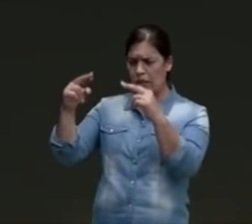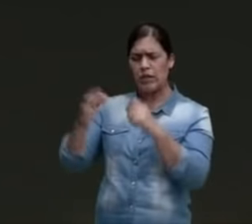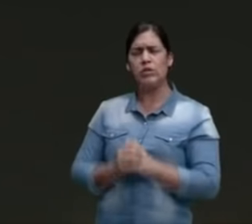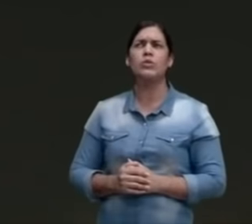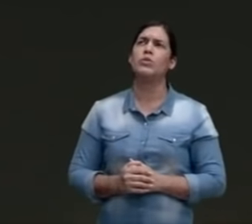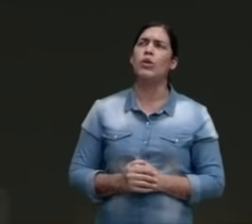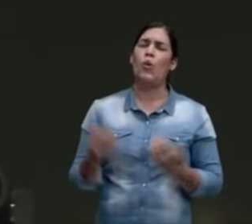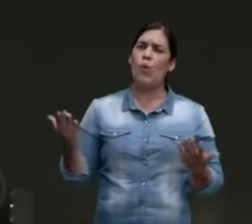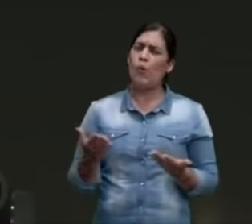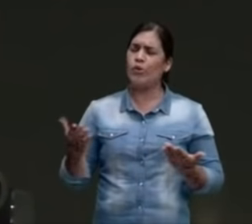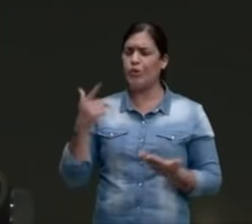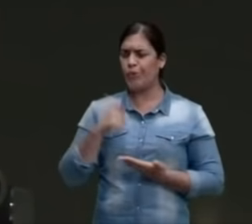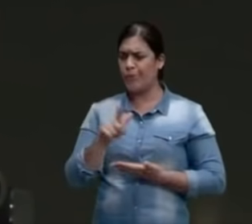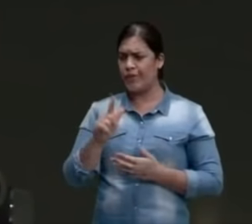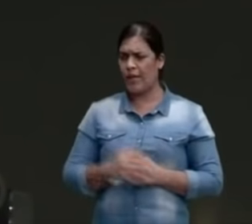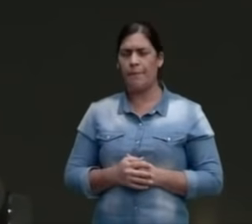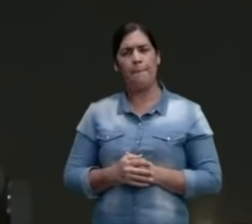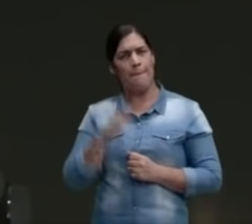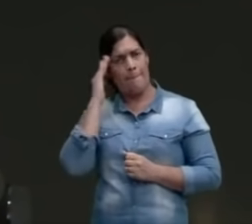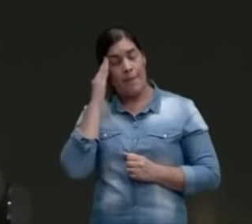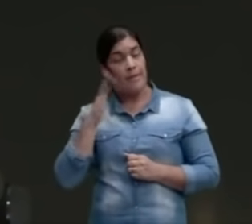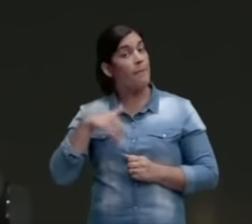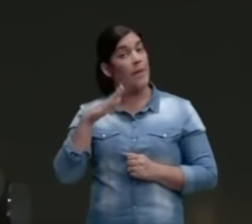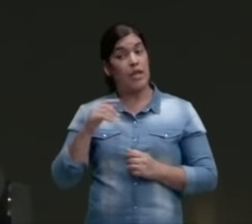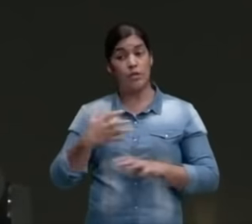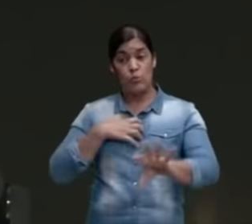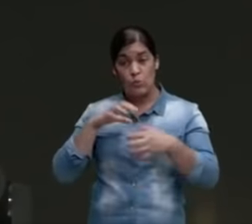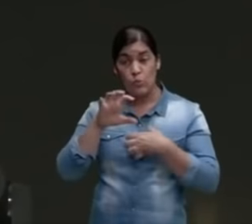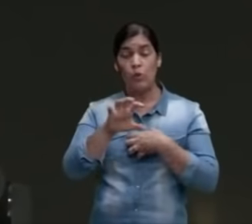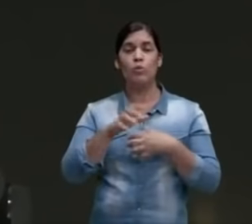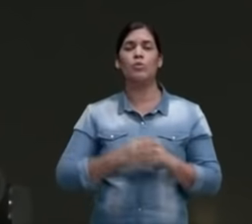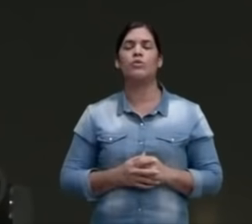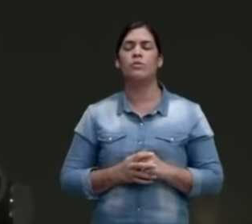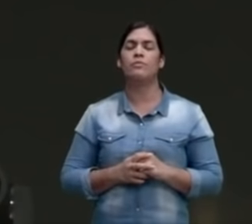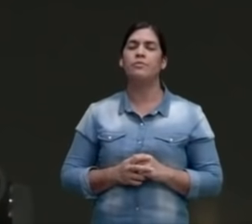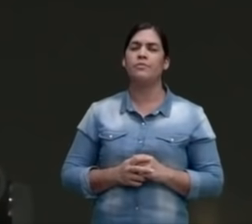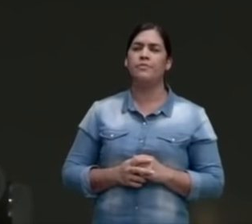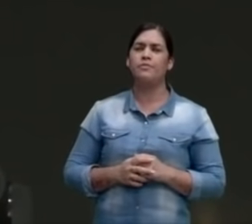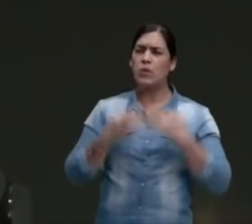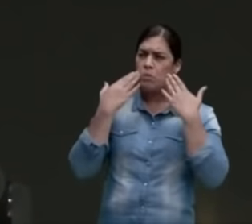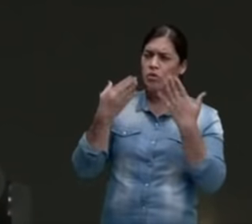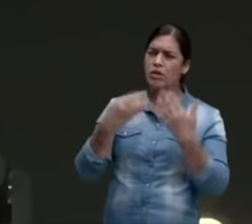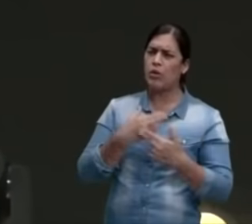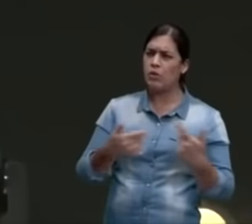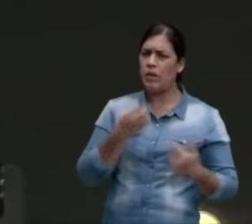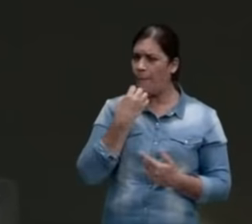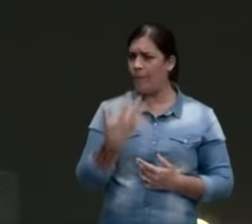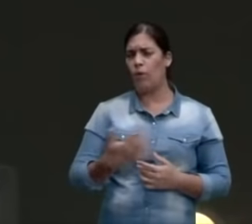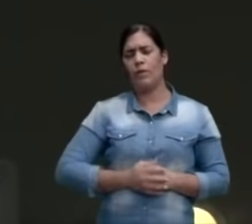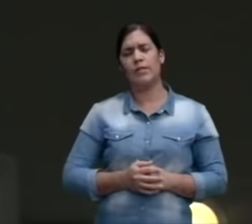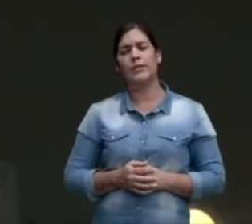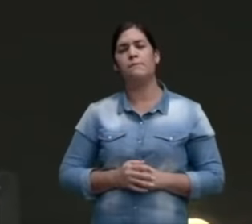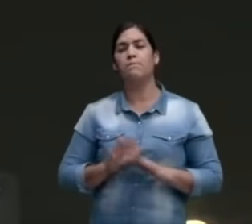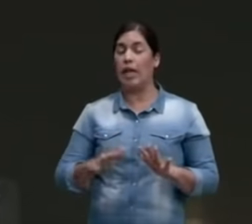hoje a gente pode entender mais o próximo, demonstrar, né, tantas coisas boas. Mas